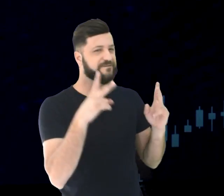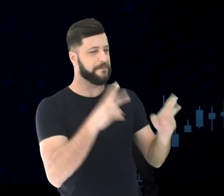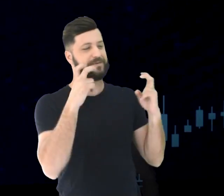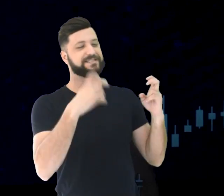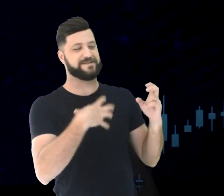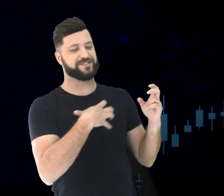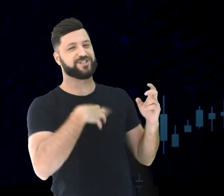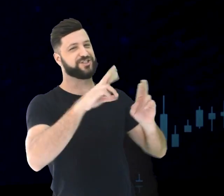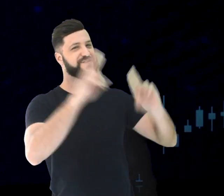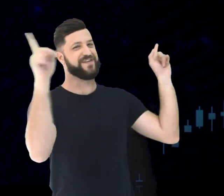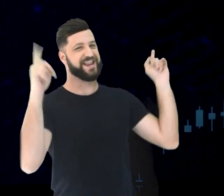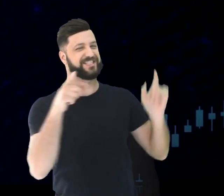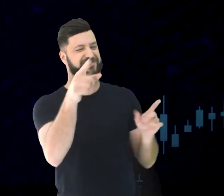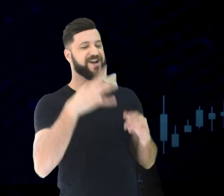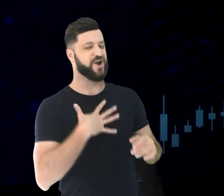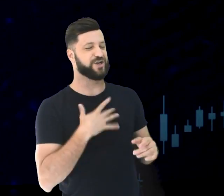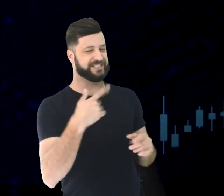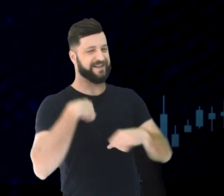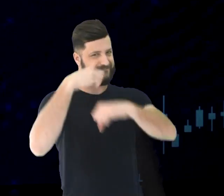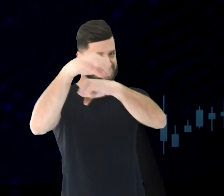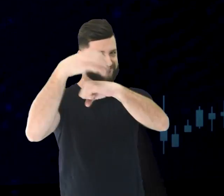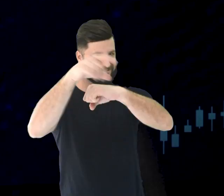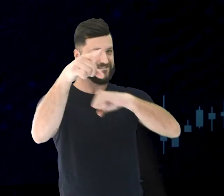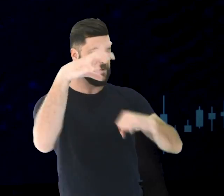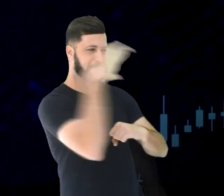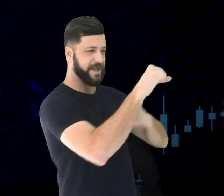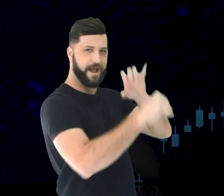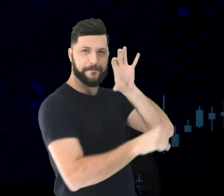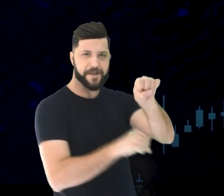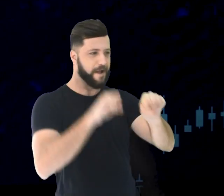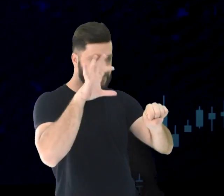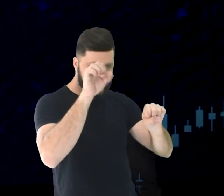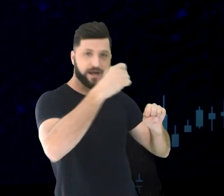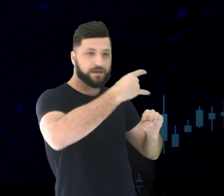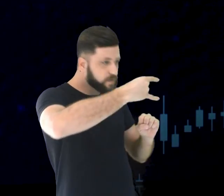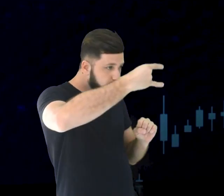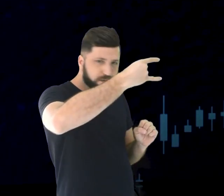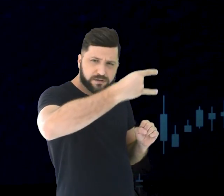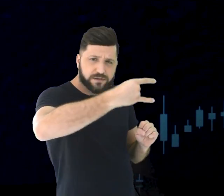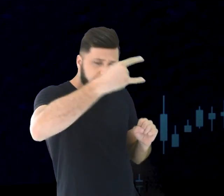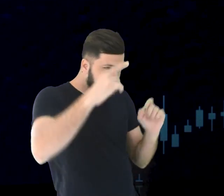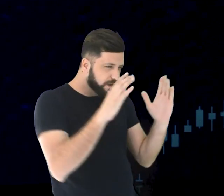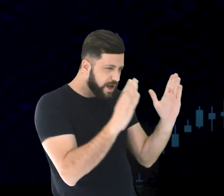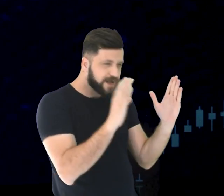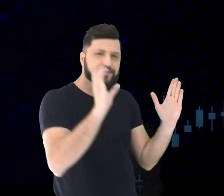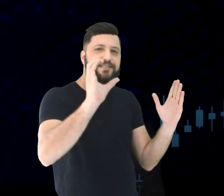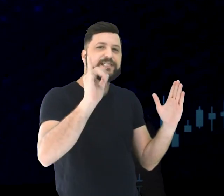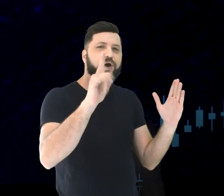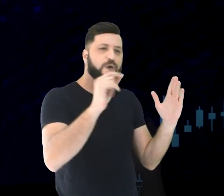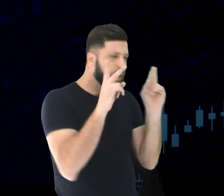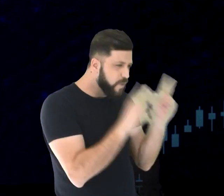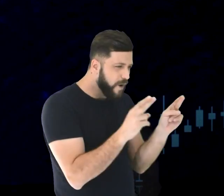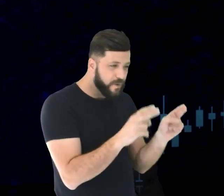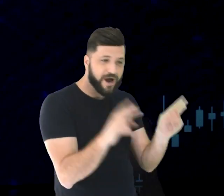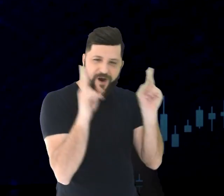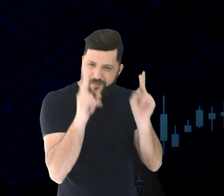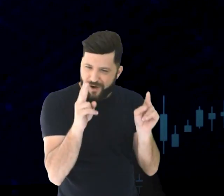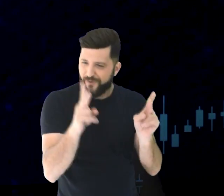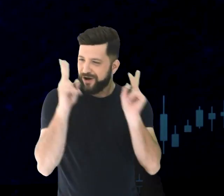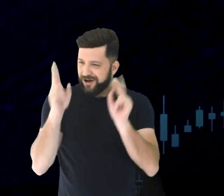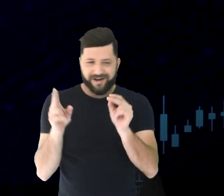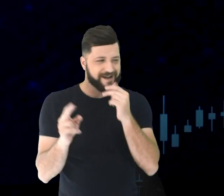a operar um rompimento de uma forma diferente você vai começar a dar valor para a formação das pernas e entender que alguns fechamentos fora da lateralização